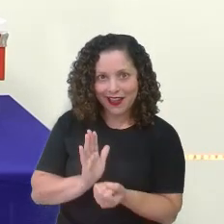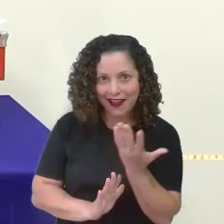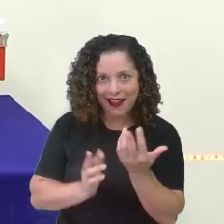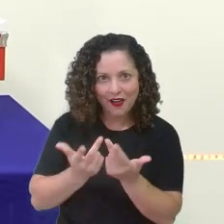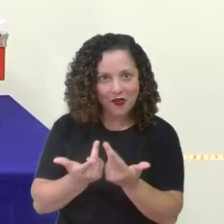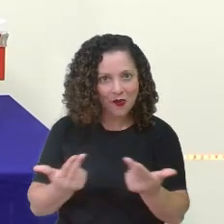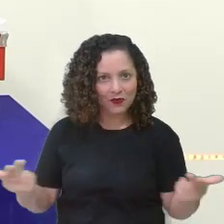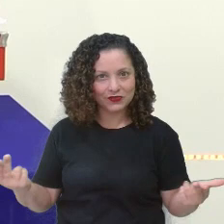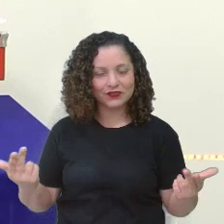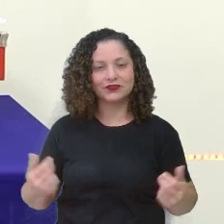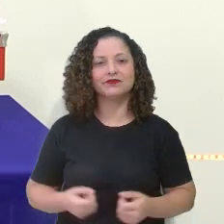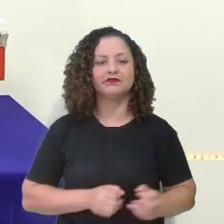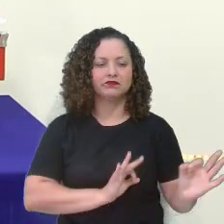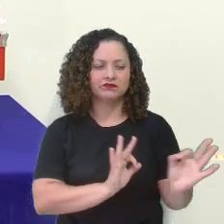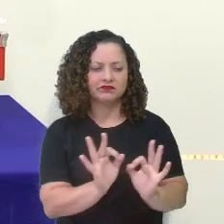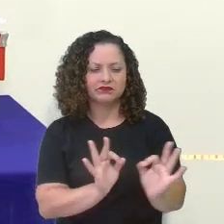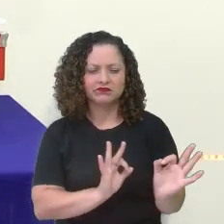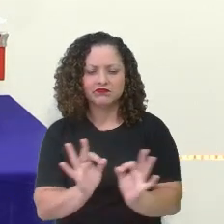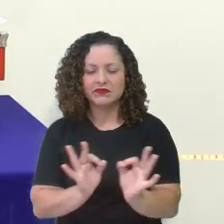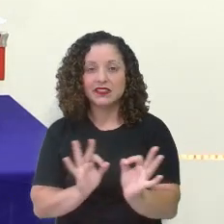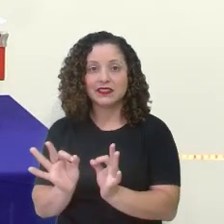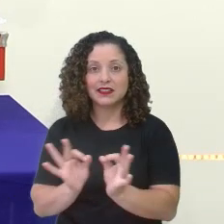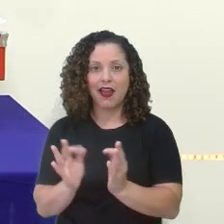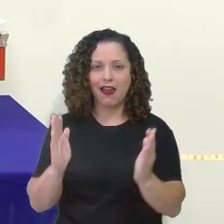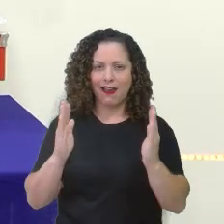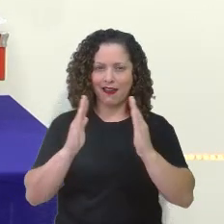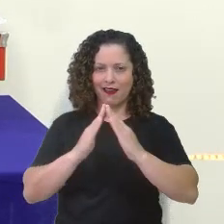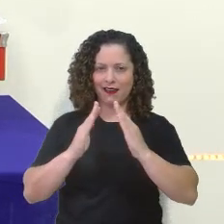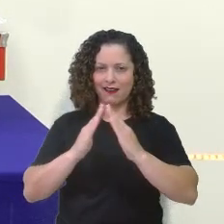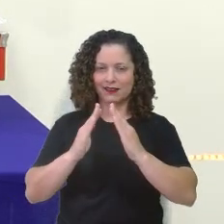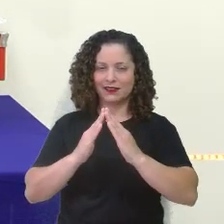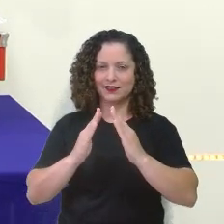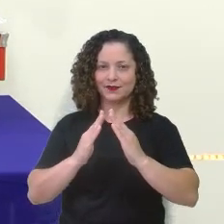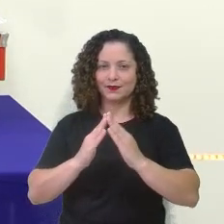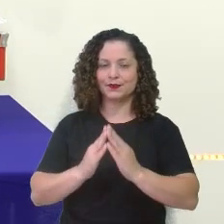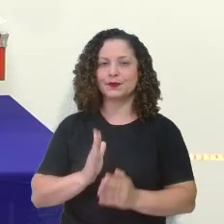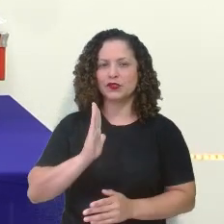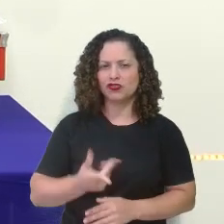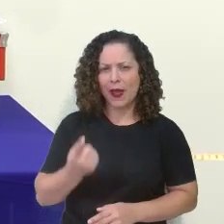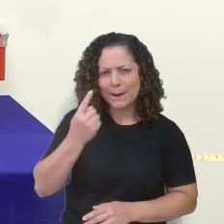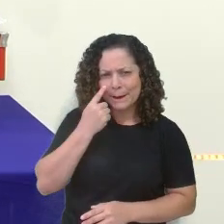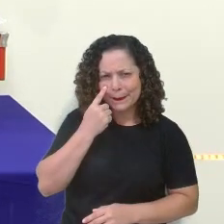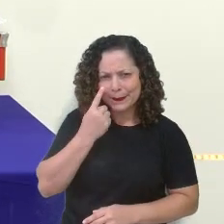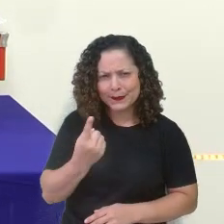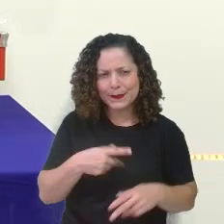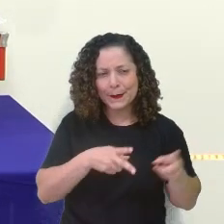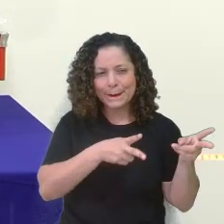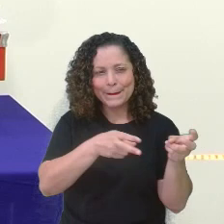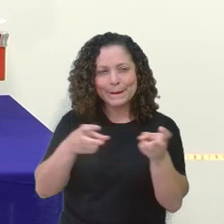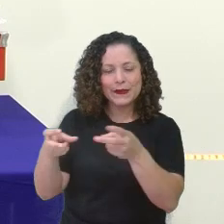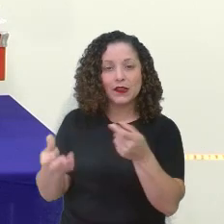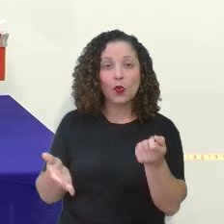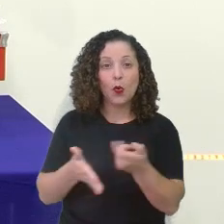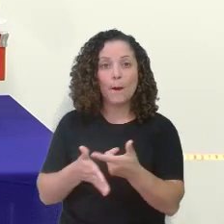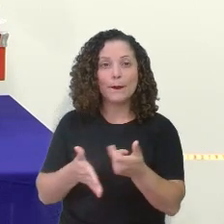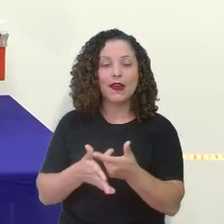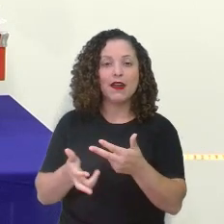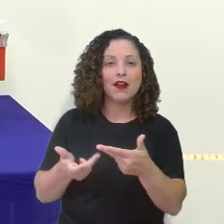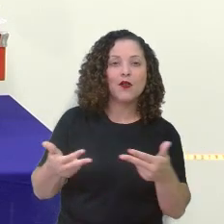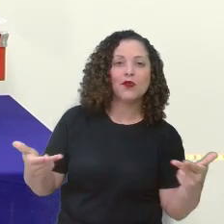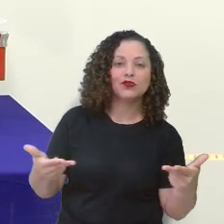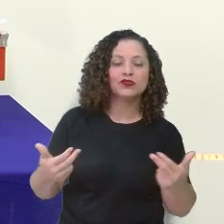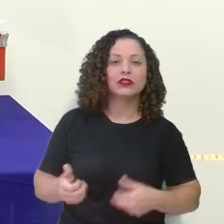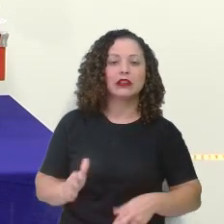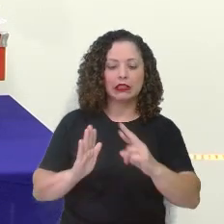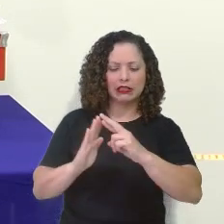quer montar um móvel na casa da gente, não é? Já observou que quando a gente compra alguma coisa para a casa da gente, vem a